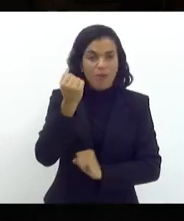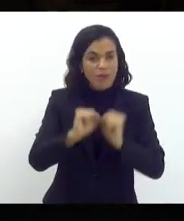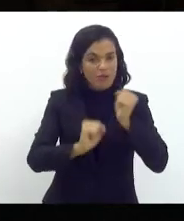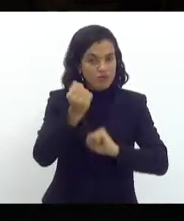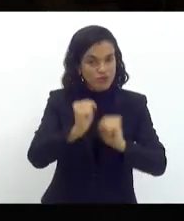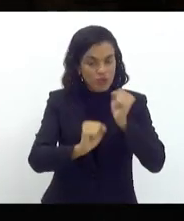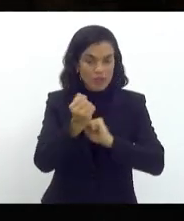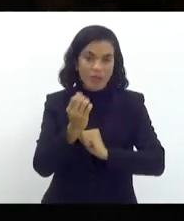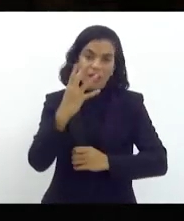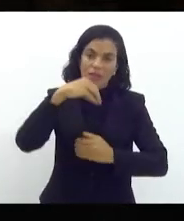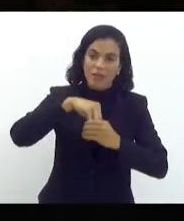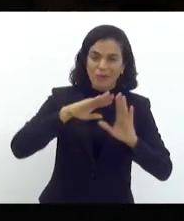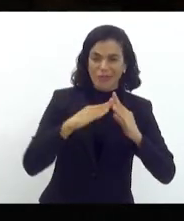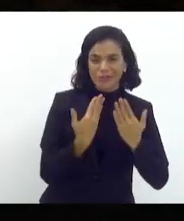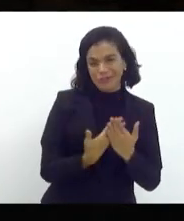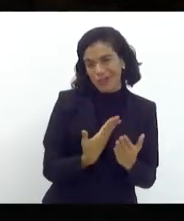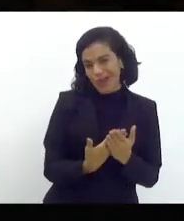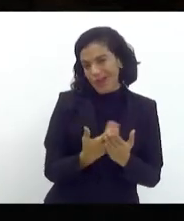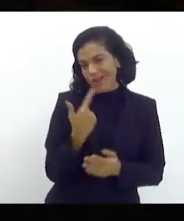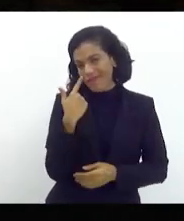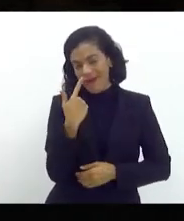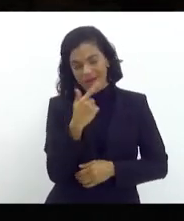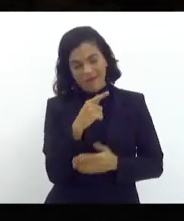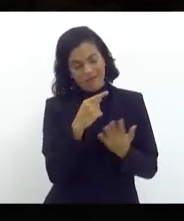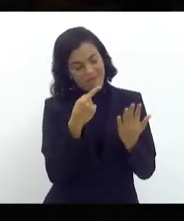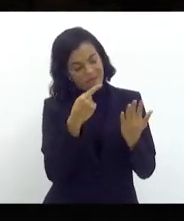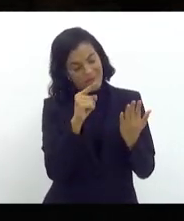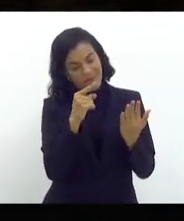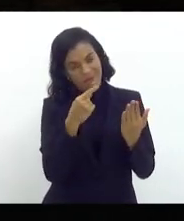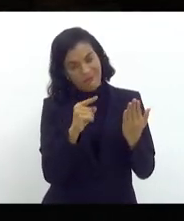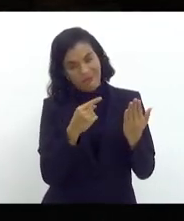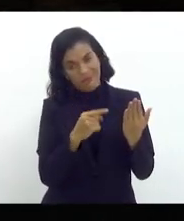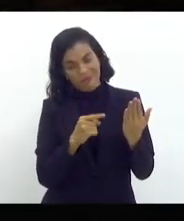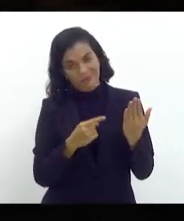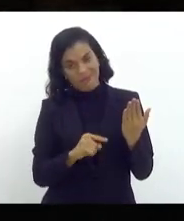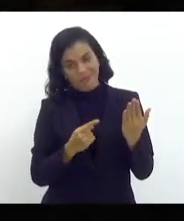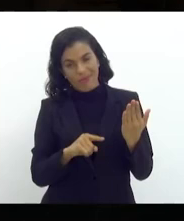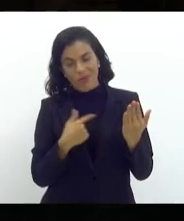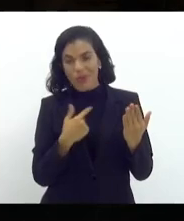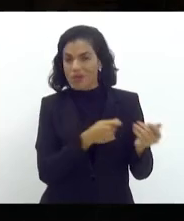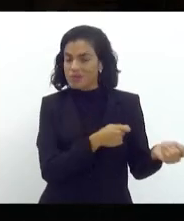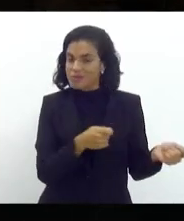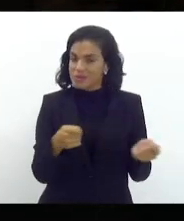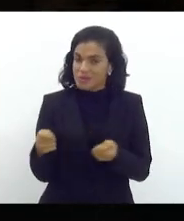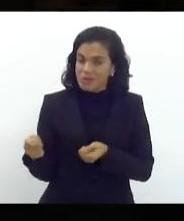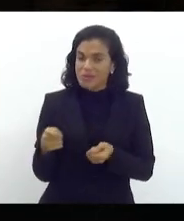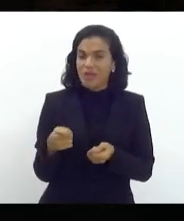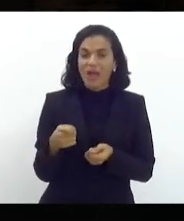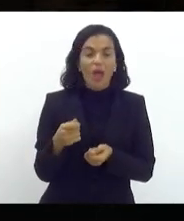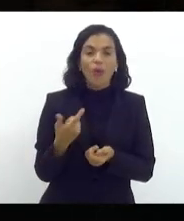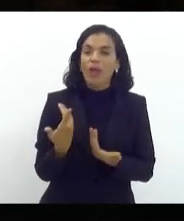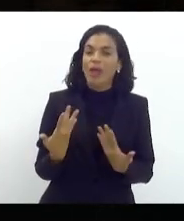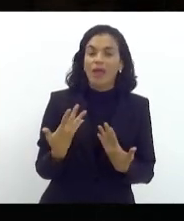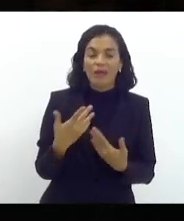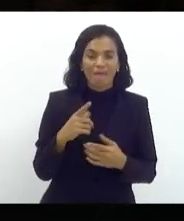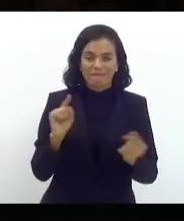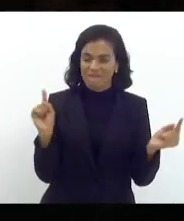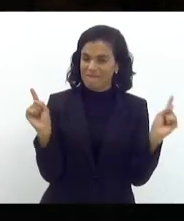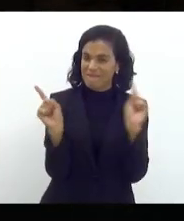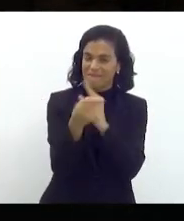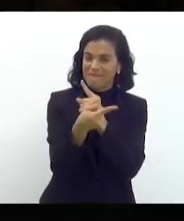Então vai verificando que o nosso cotidiano é cheio de